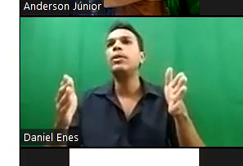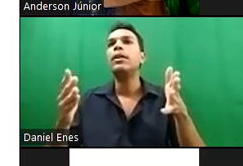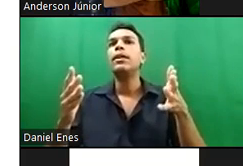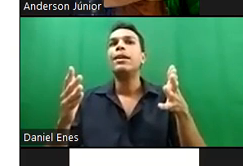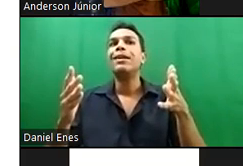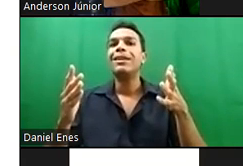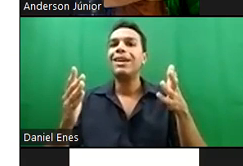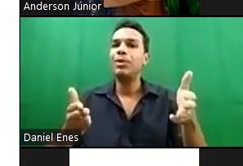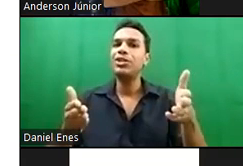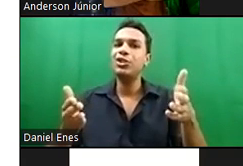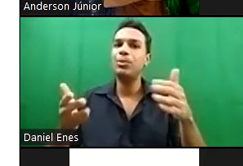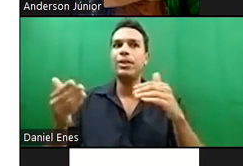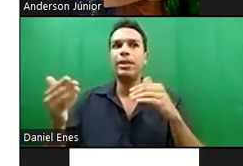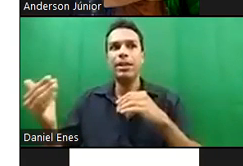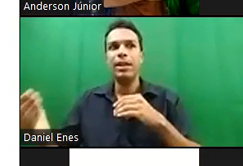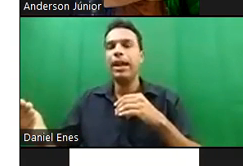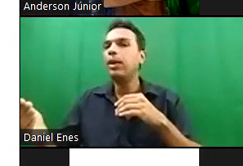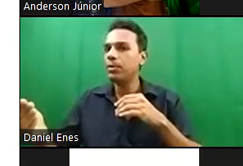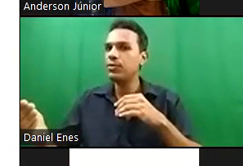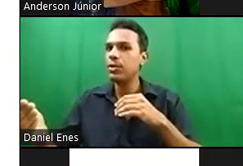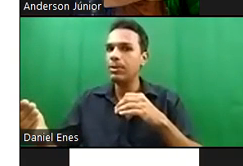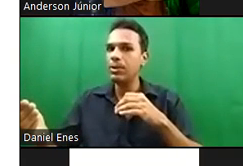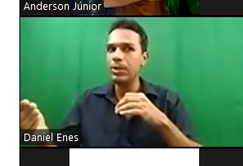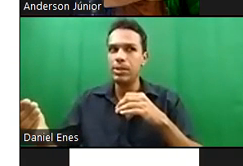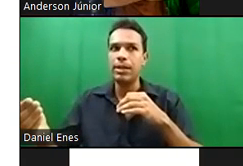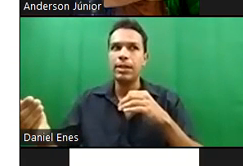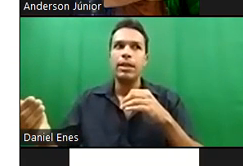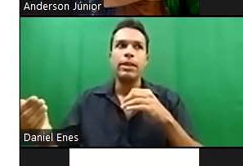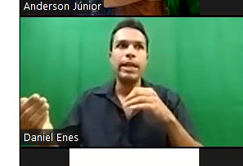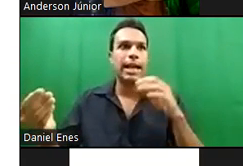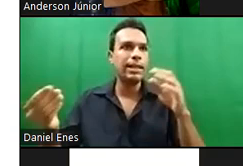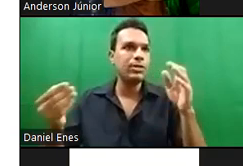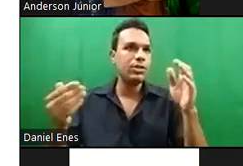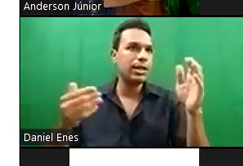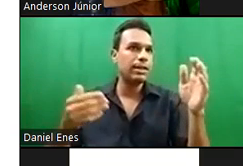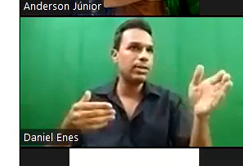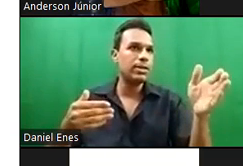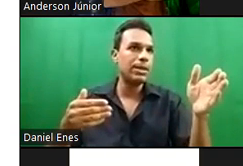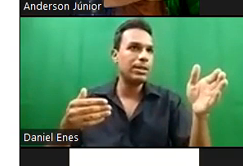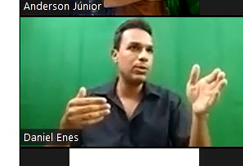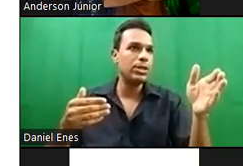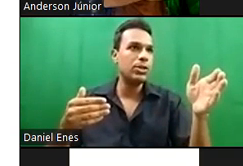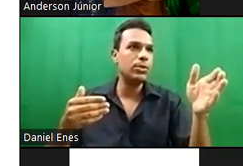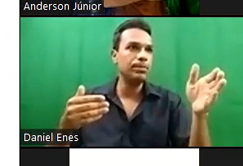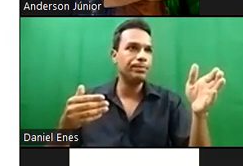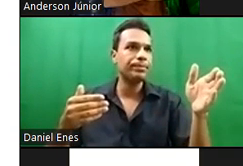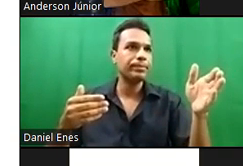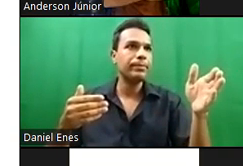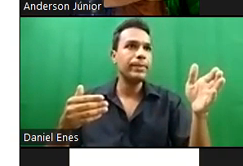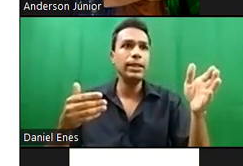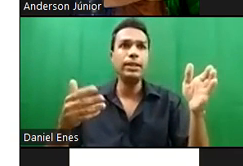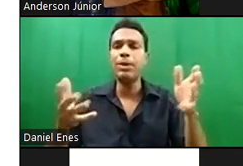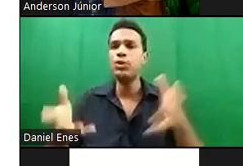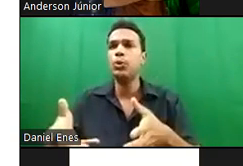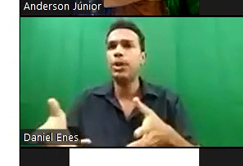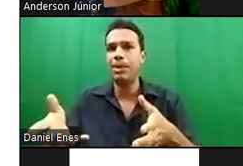não? Quem pode responder é um profissional linguista, né? A lei diz que ela tem um sistema linguístico